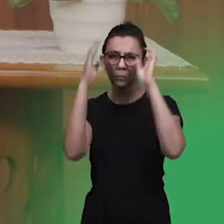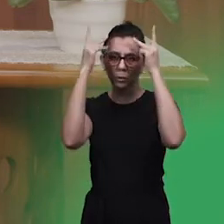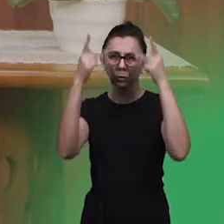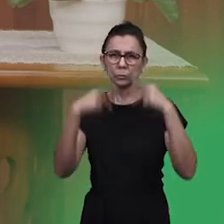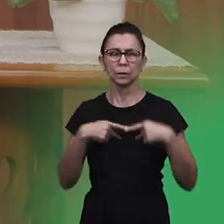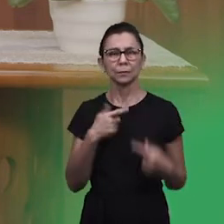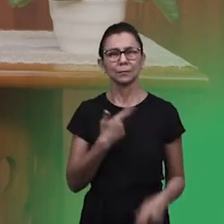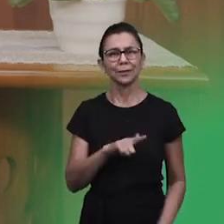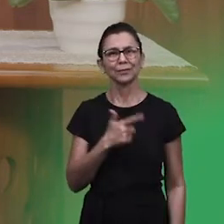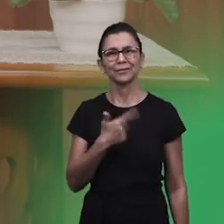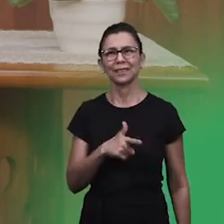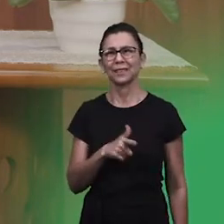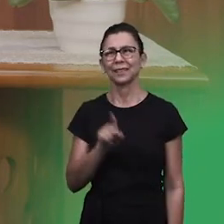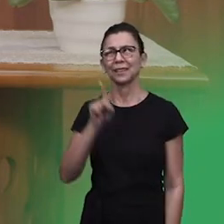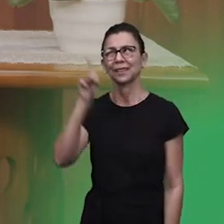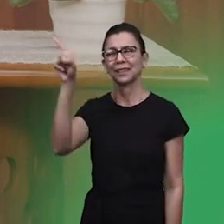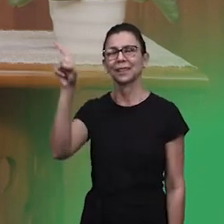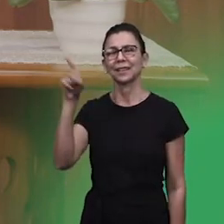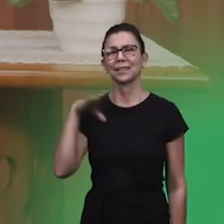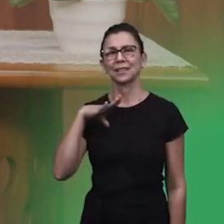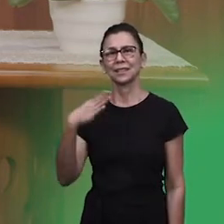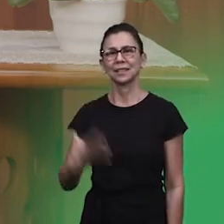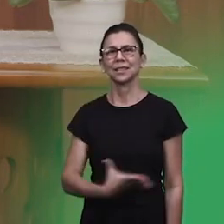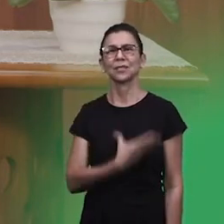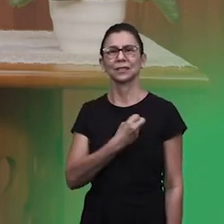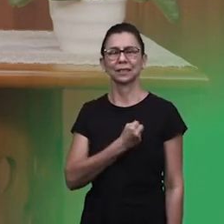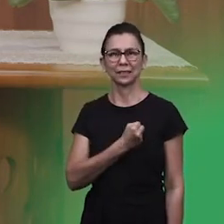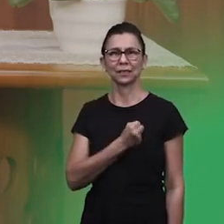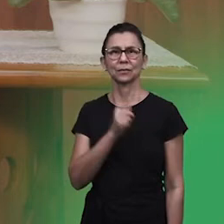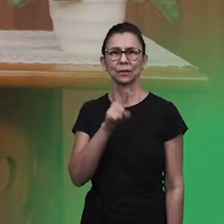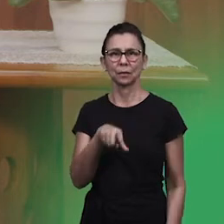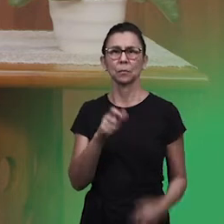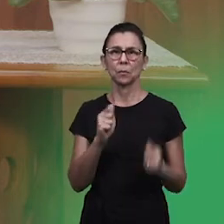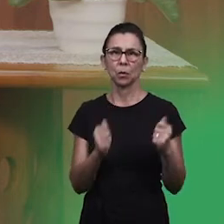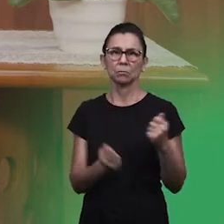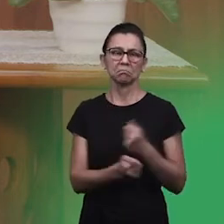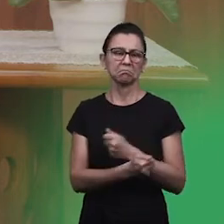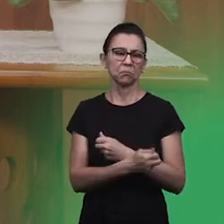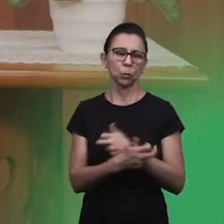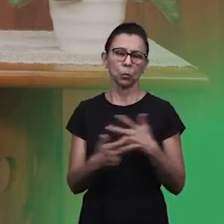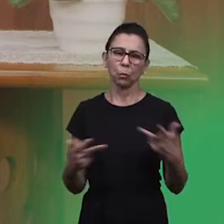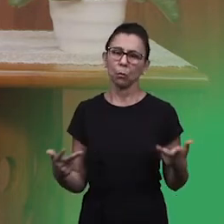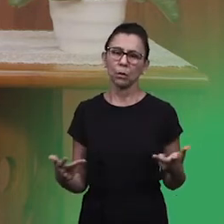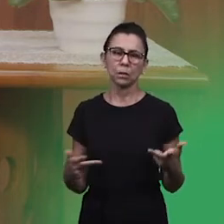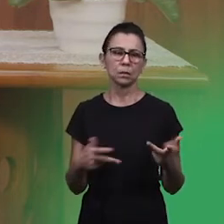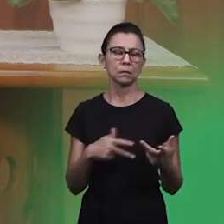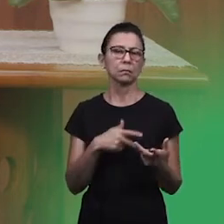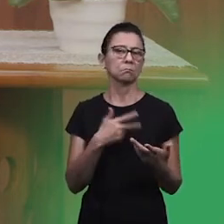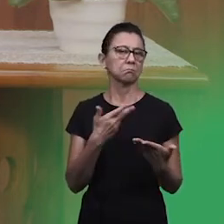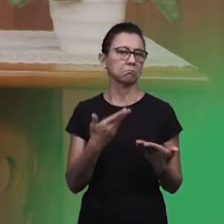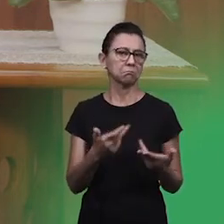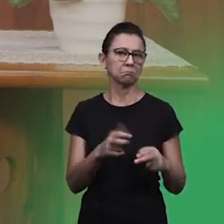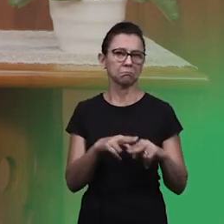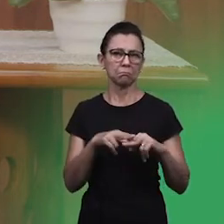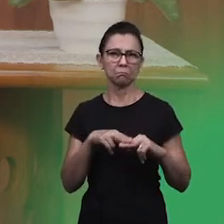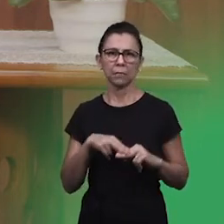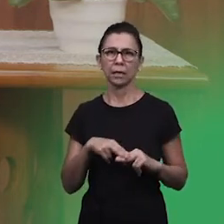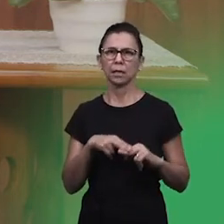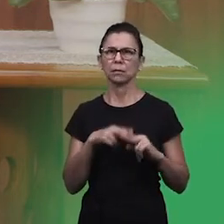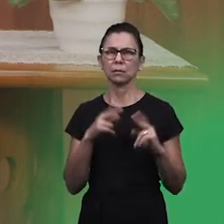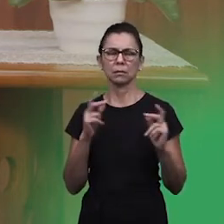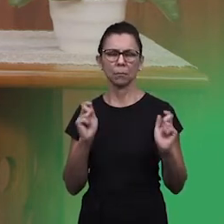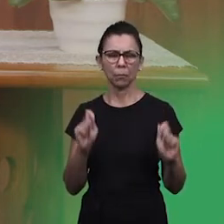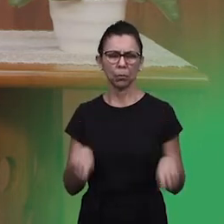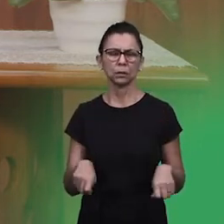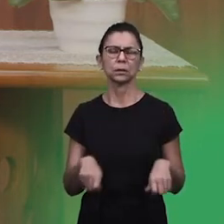porta aberta para a salvação. Você pode ter muitos recursos. Você pode ter todos os recursos